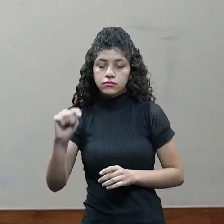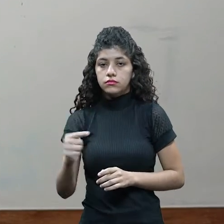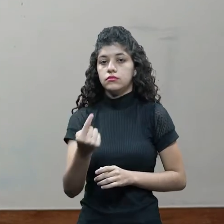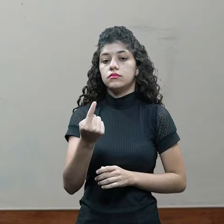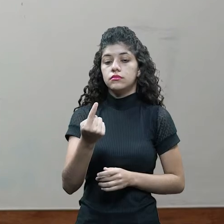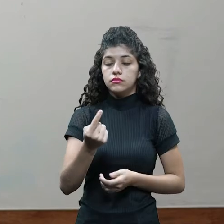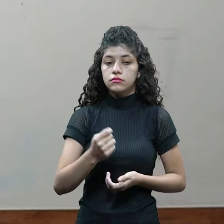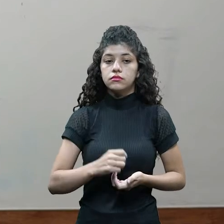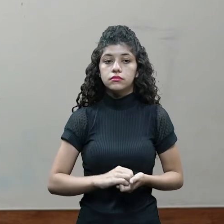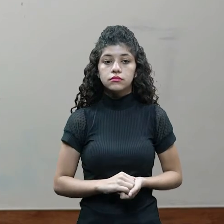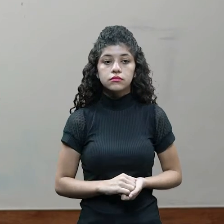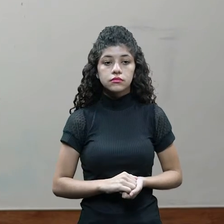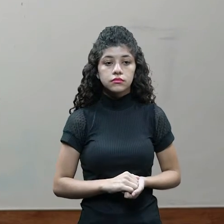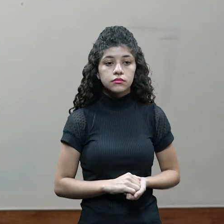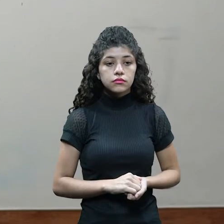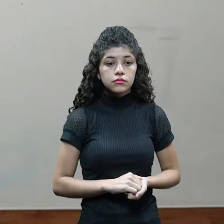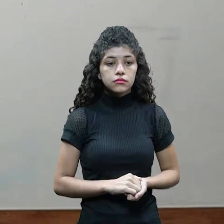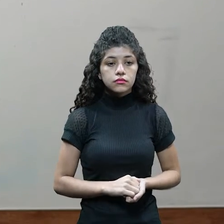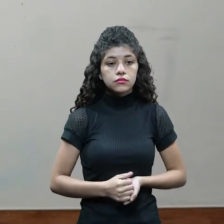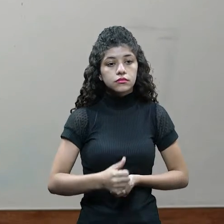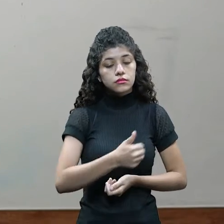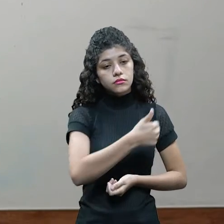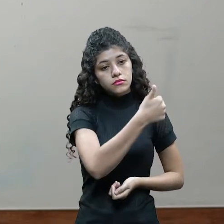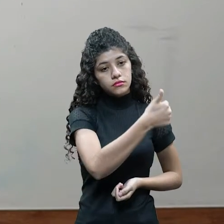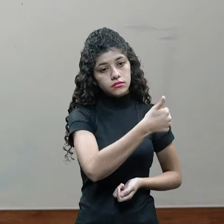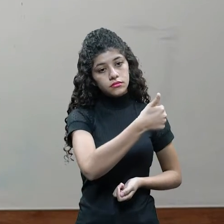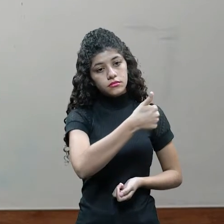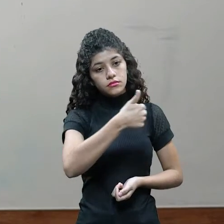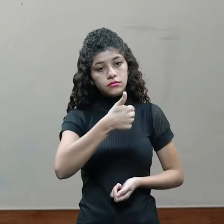do número 6. Qual o número que eu vou ter?